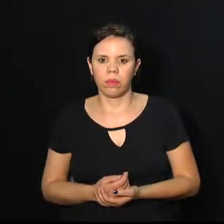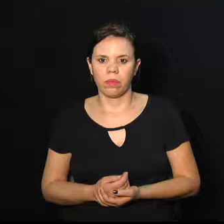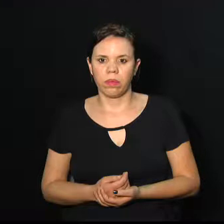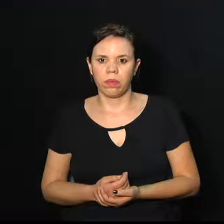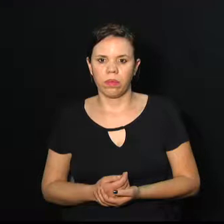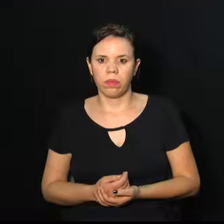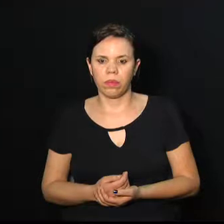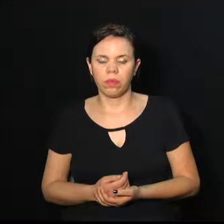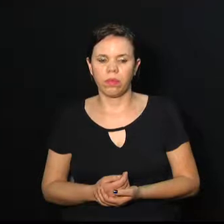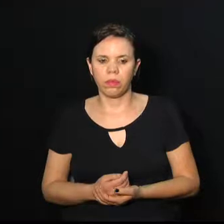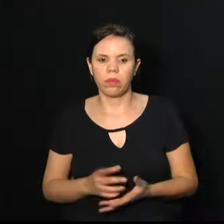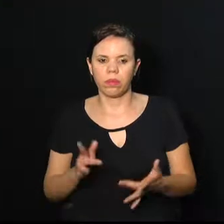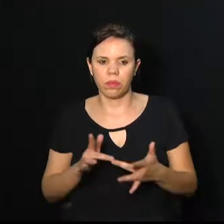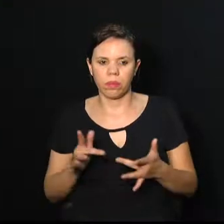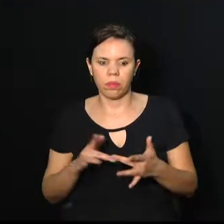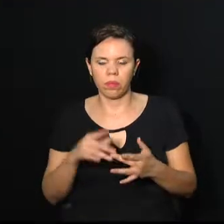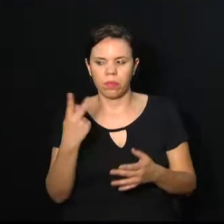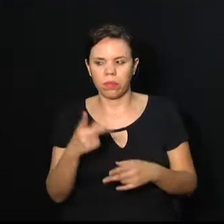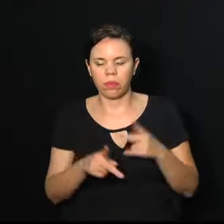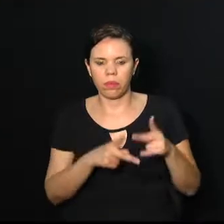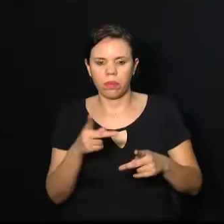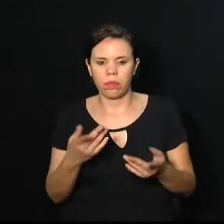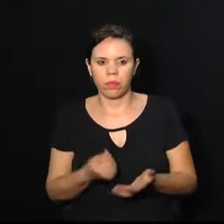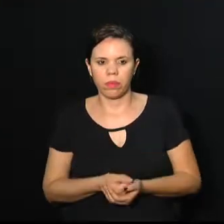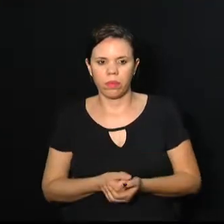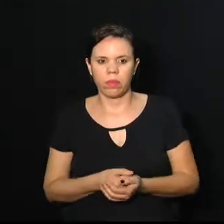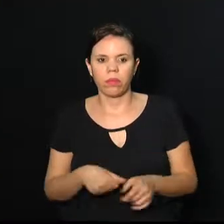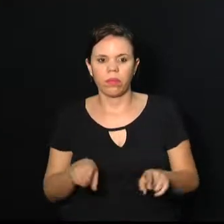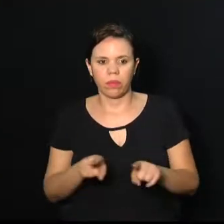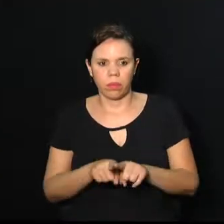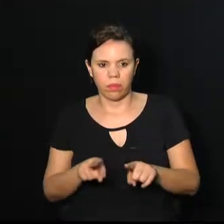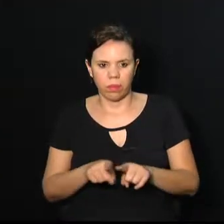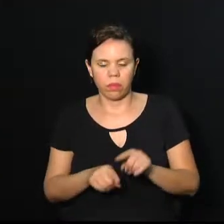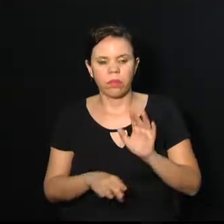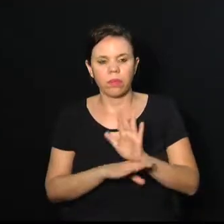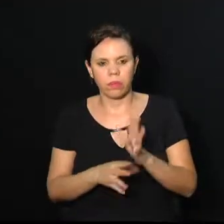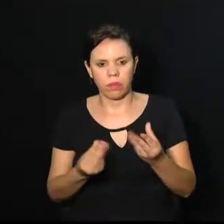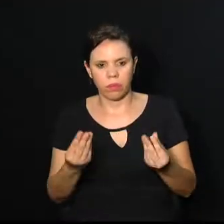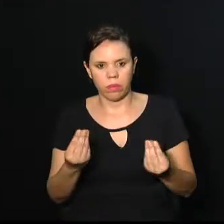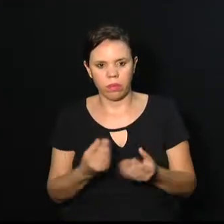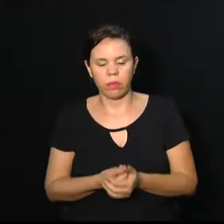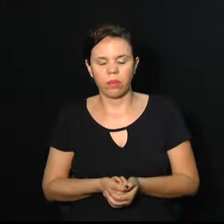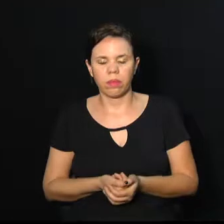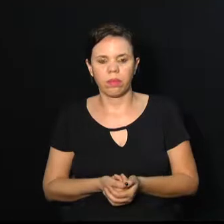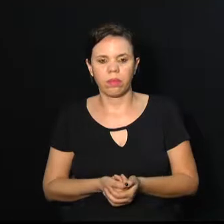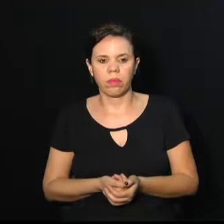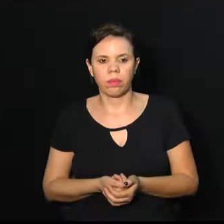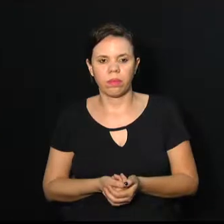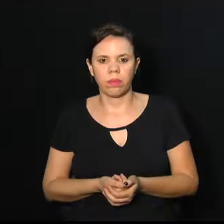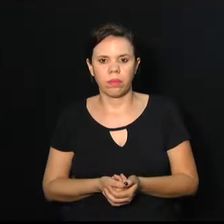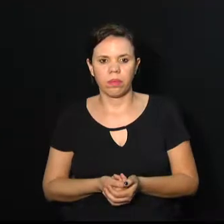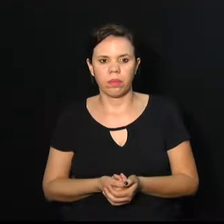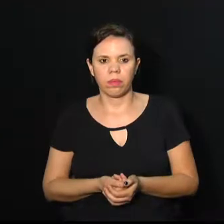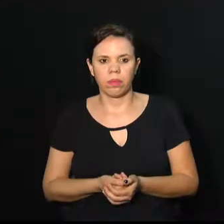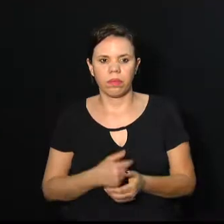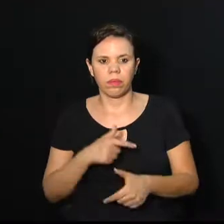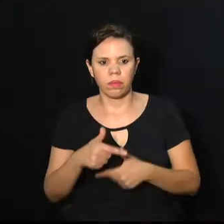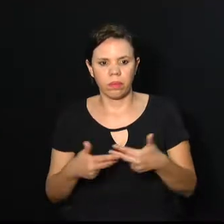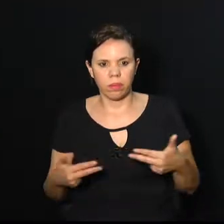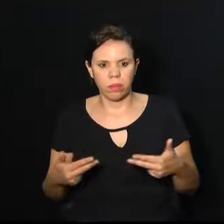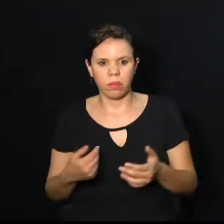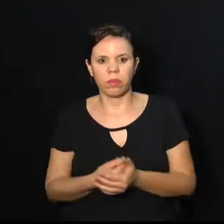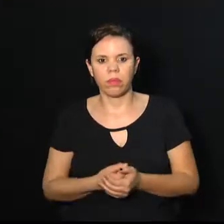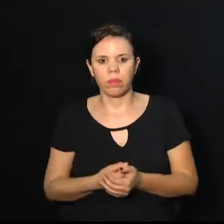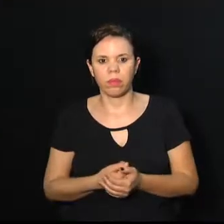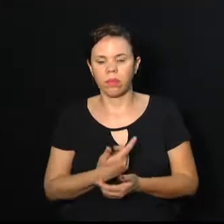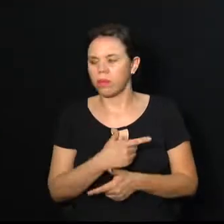a ponte, né, do contato deles, e aí eles também ajudam bastante. A articulação em rede, né, que sem